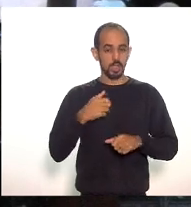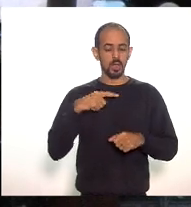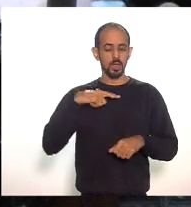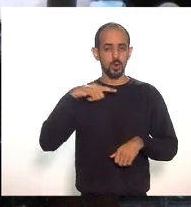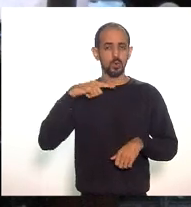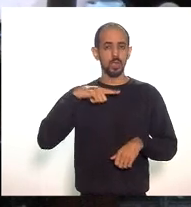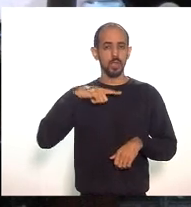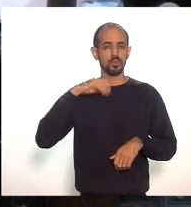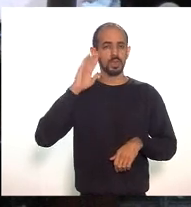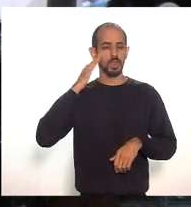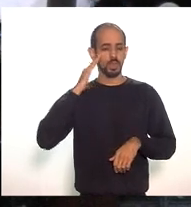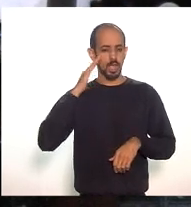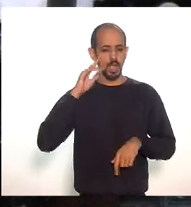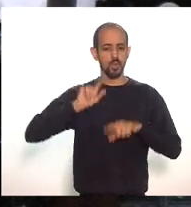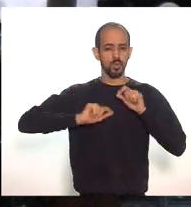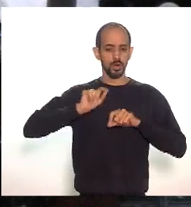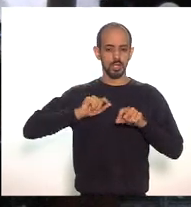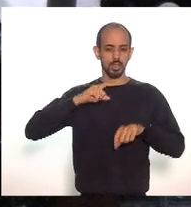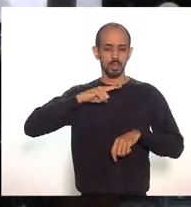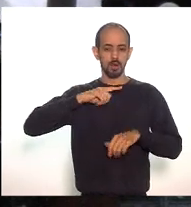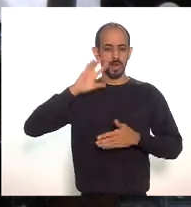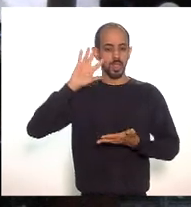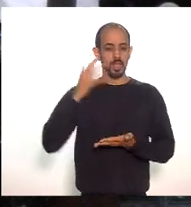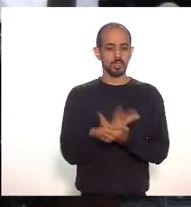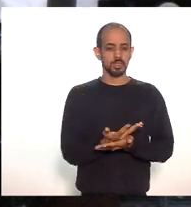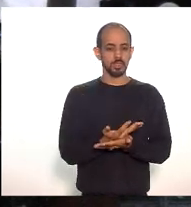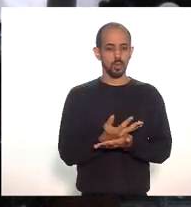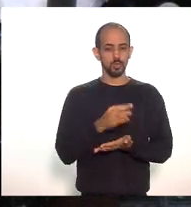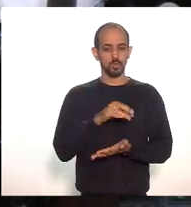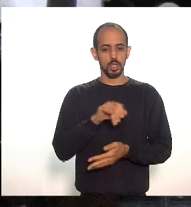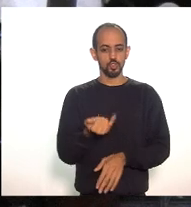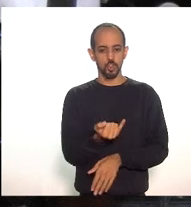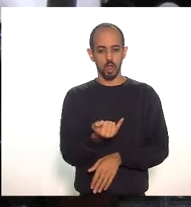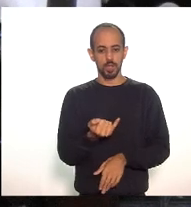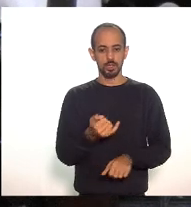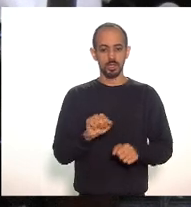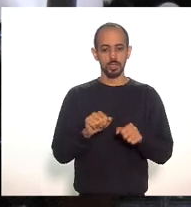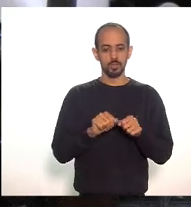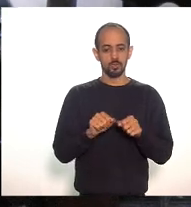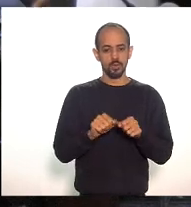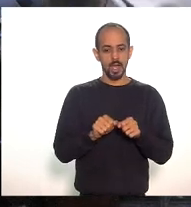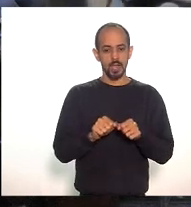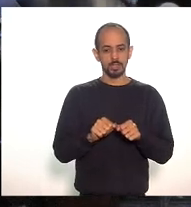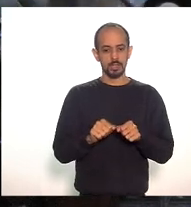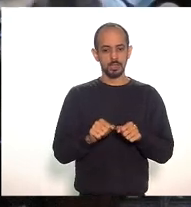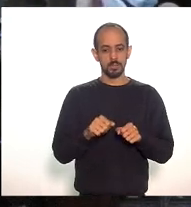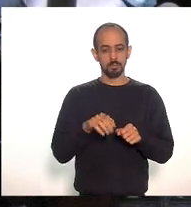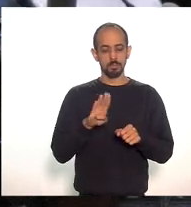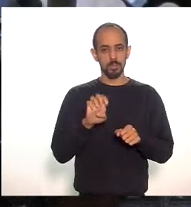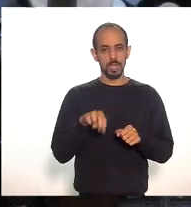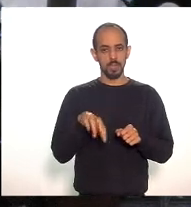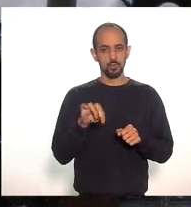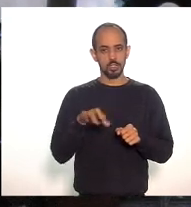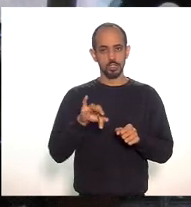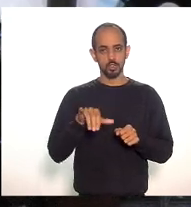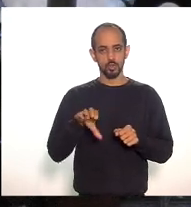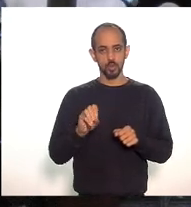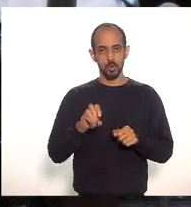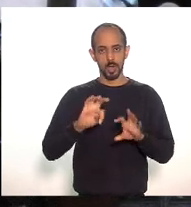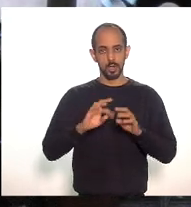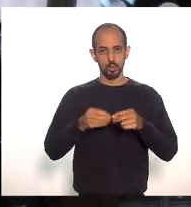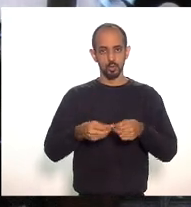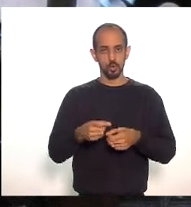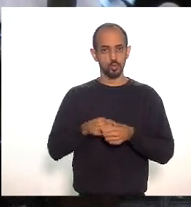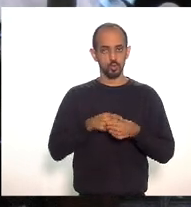decisão judicial o TJ entendendo benefício para todos os municípios do Estado salvingando o de